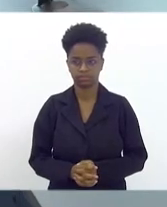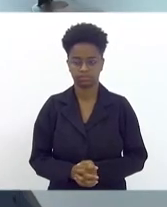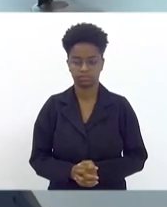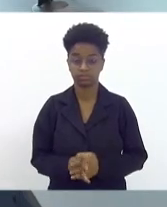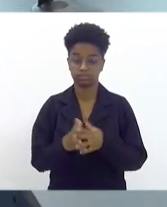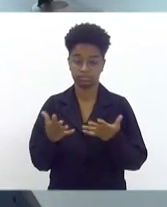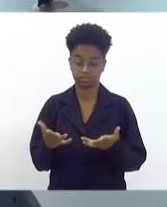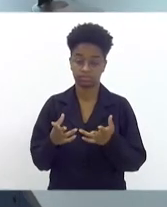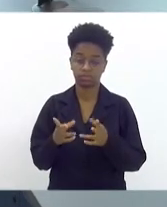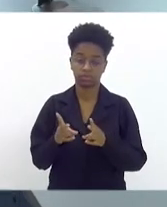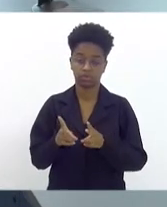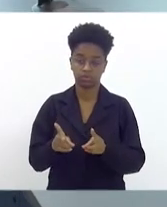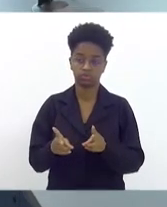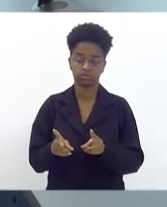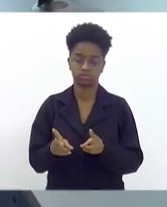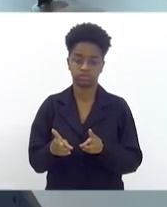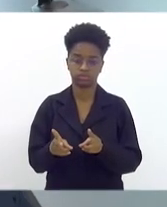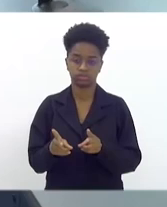Bom, então vamos manter...